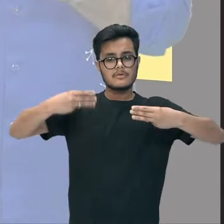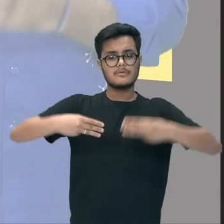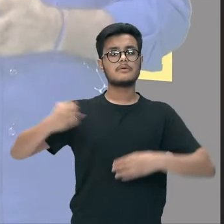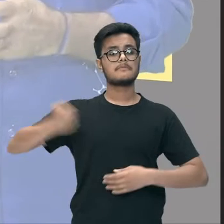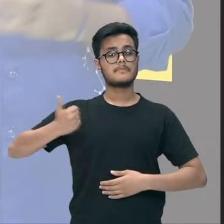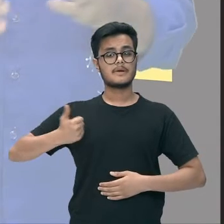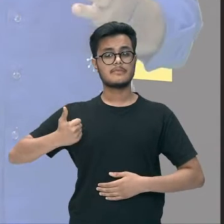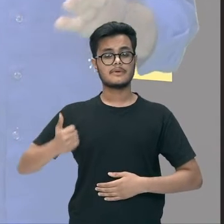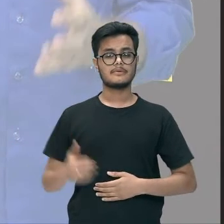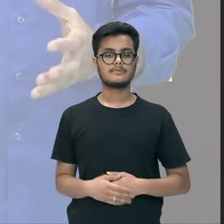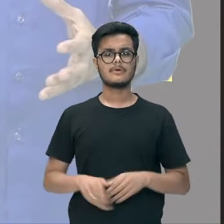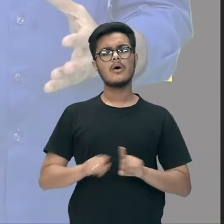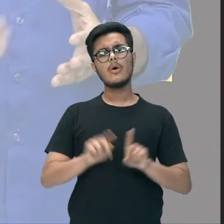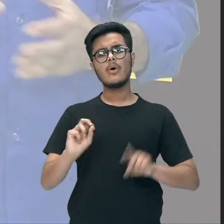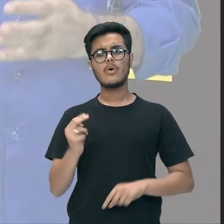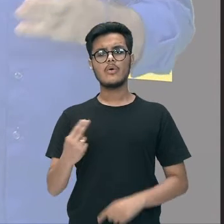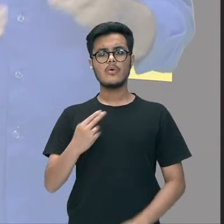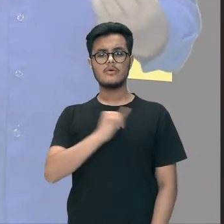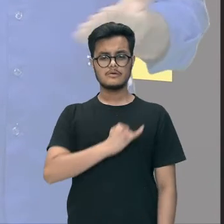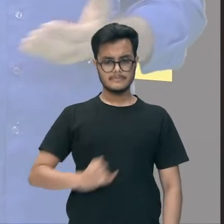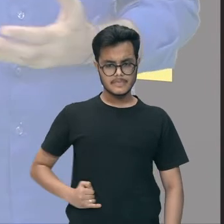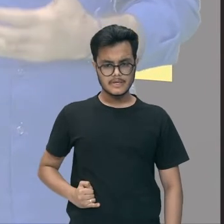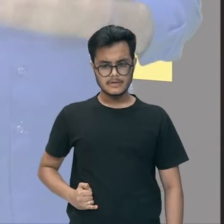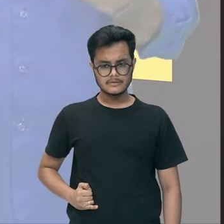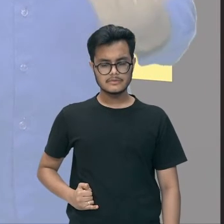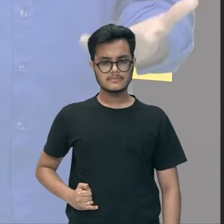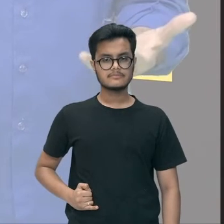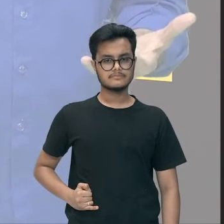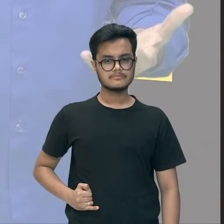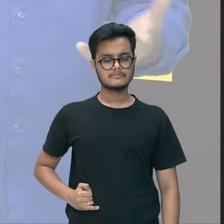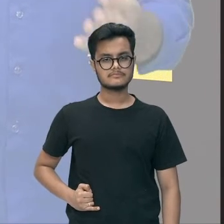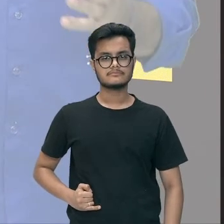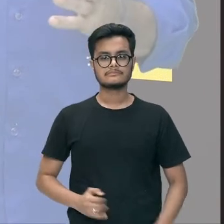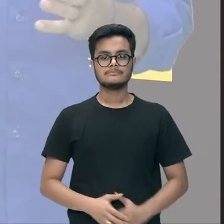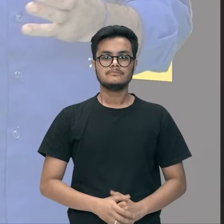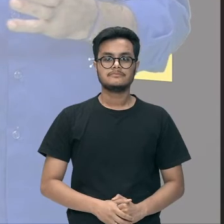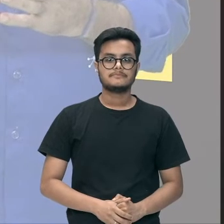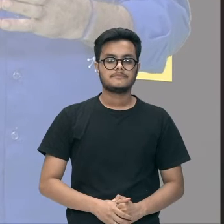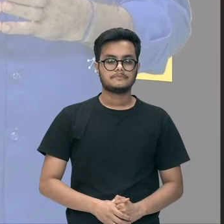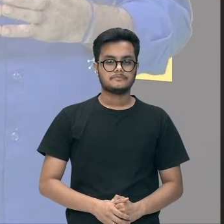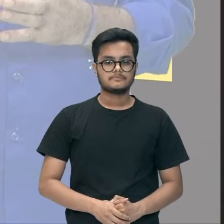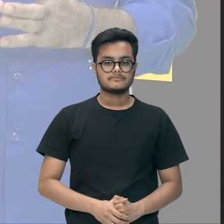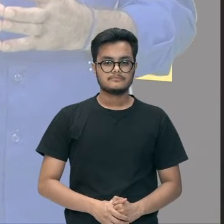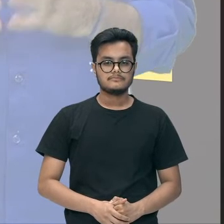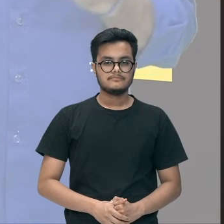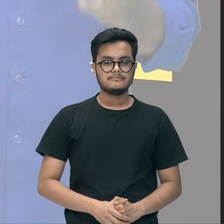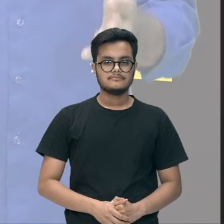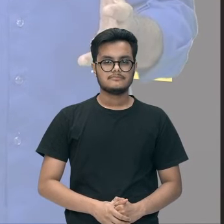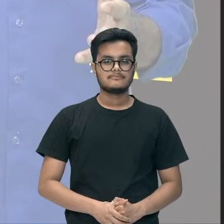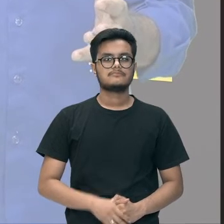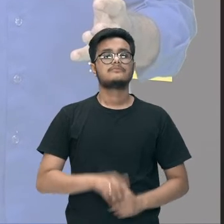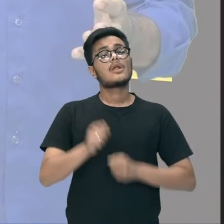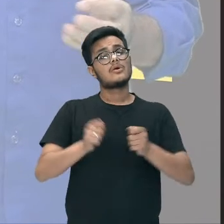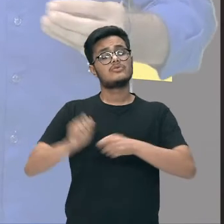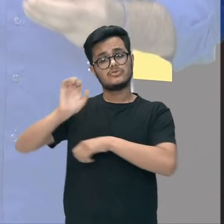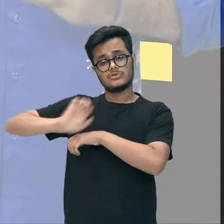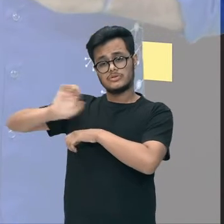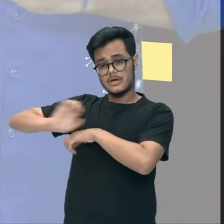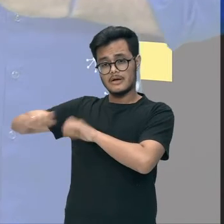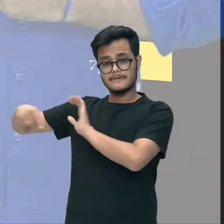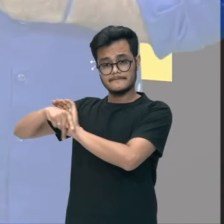O presidente ou o monarca, no caso, se for república ou monarquia, ele tem apenas o poder de Estado,